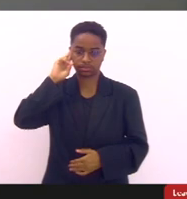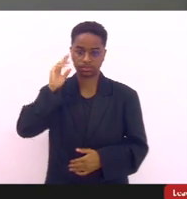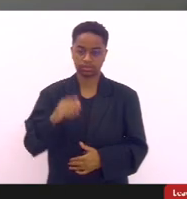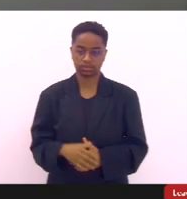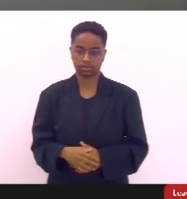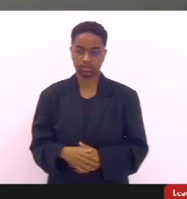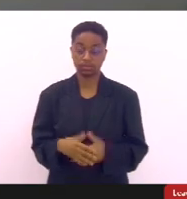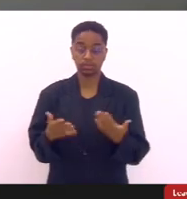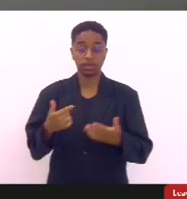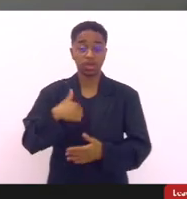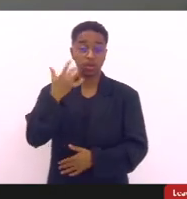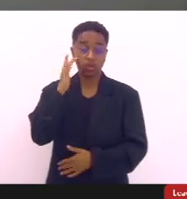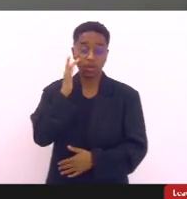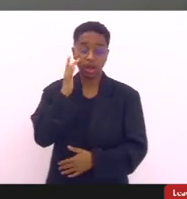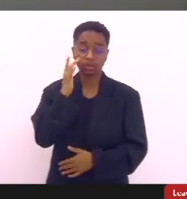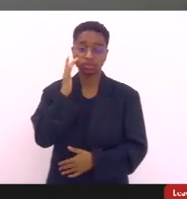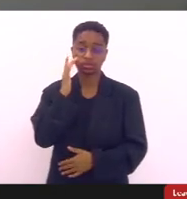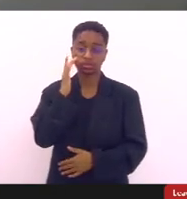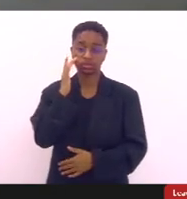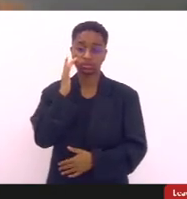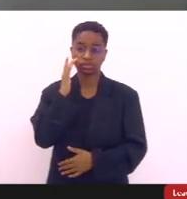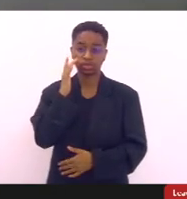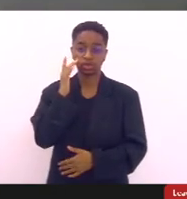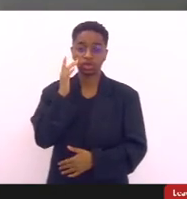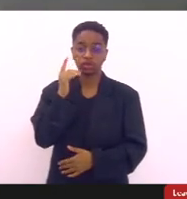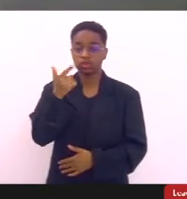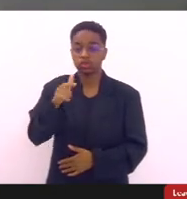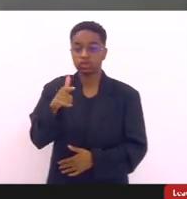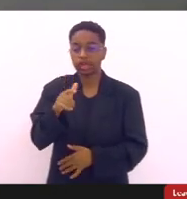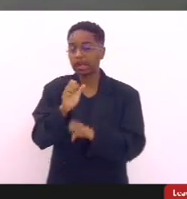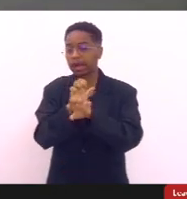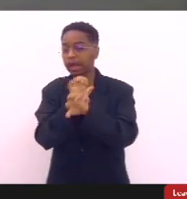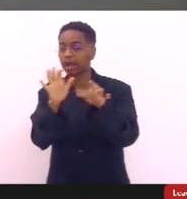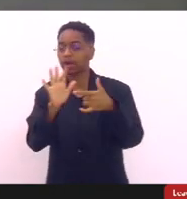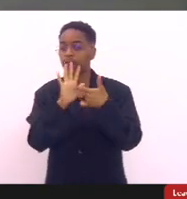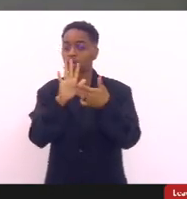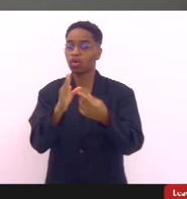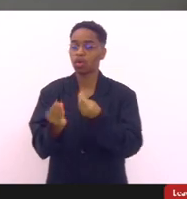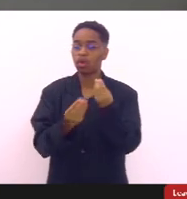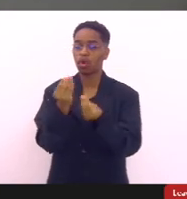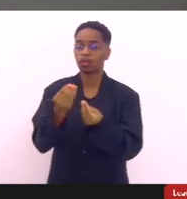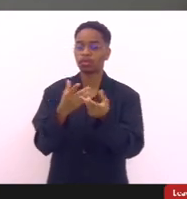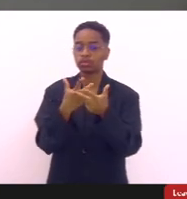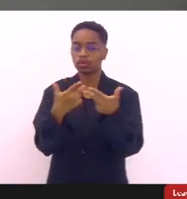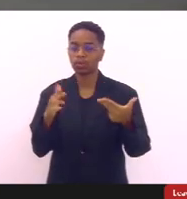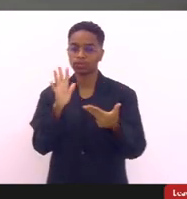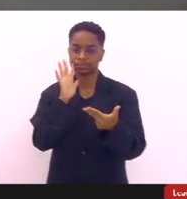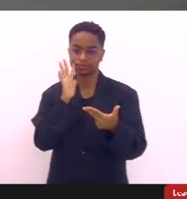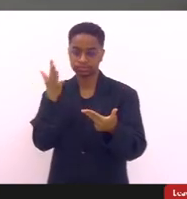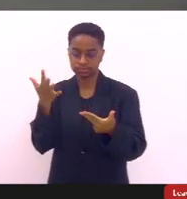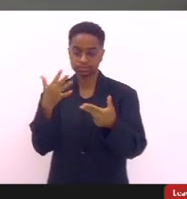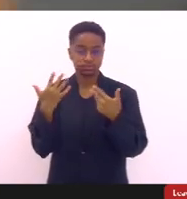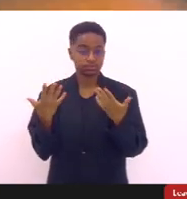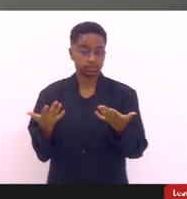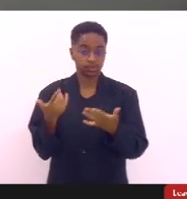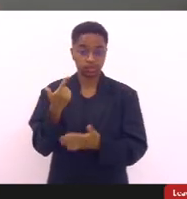que não há uma clareza de como as coisas estão sendo decididas, não há